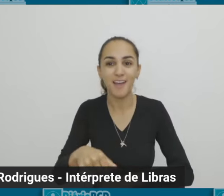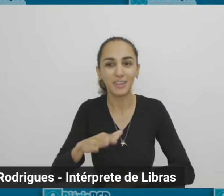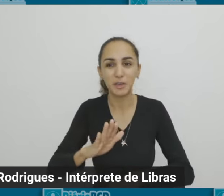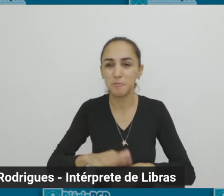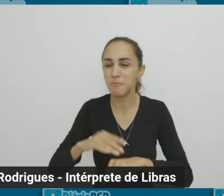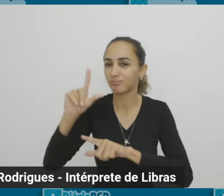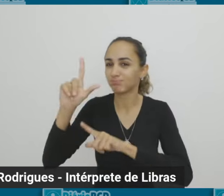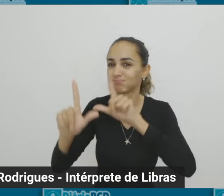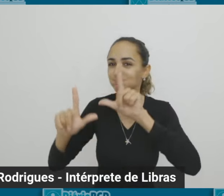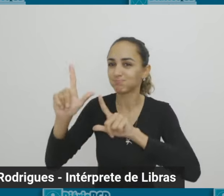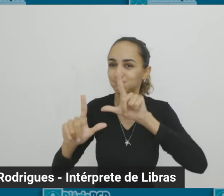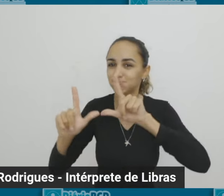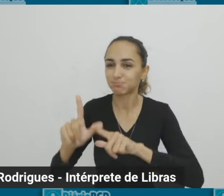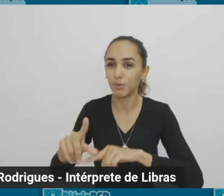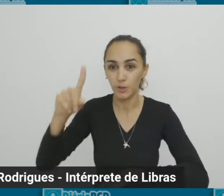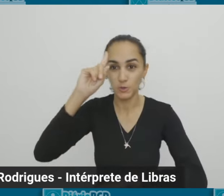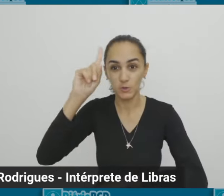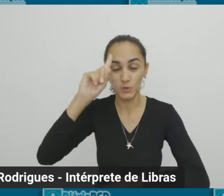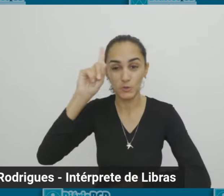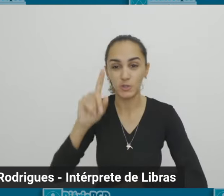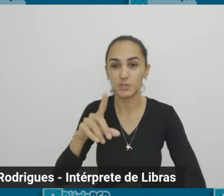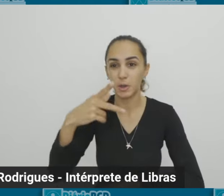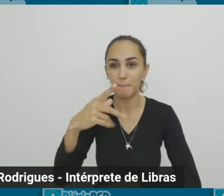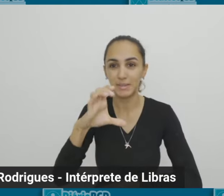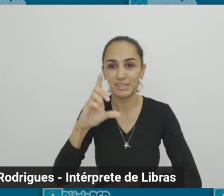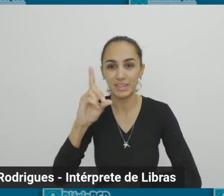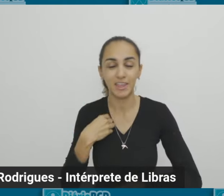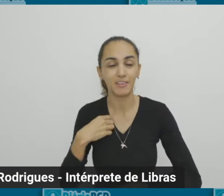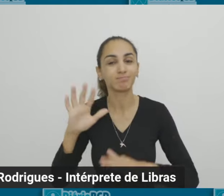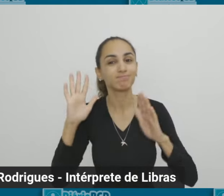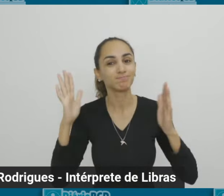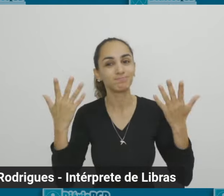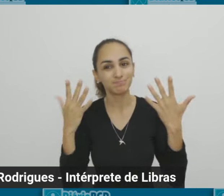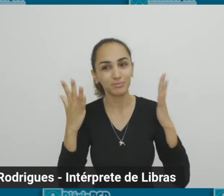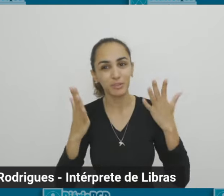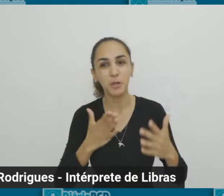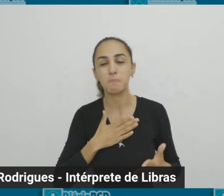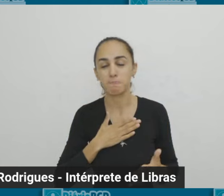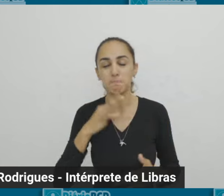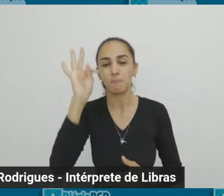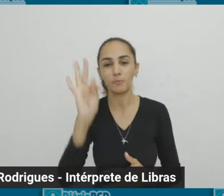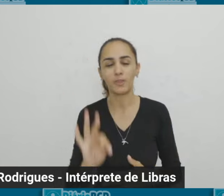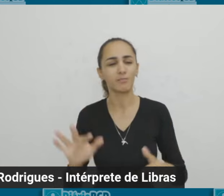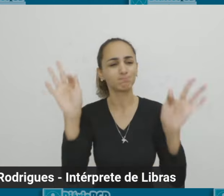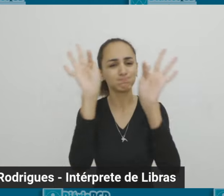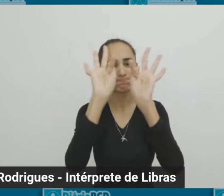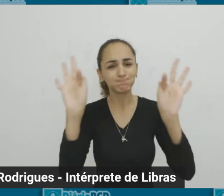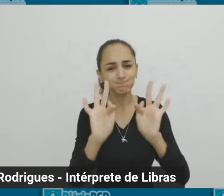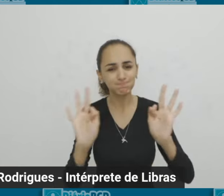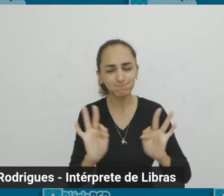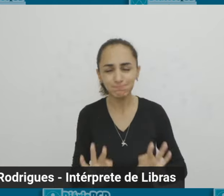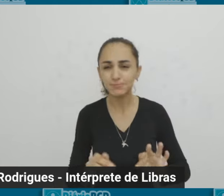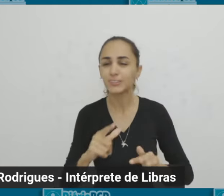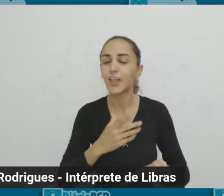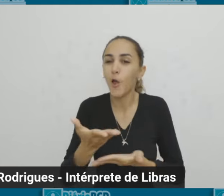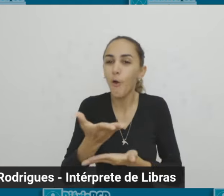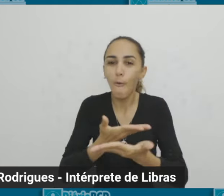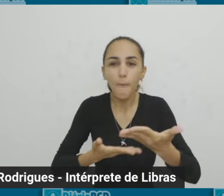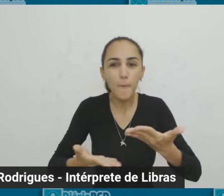Diário PCD, saudar a Tainá e dizer da minha felicidade poder compartilhar